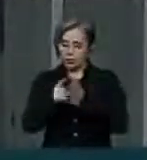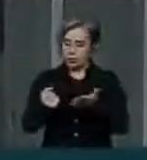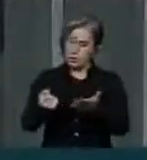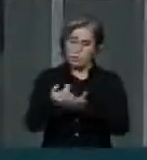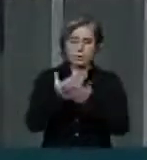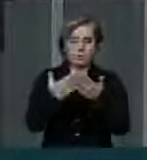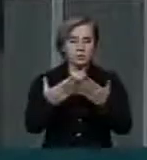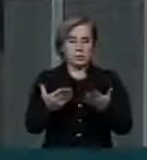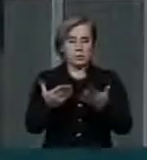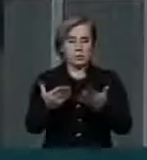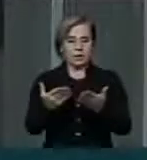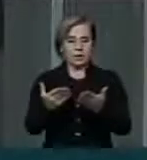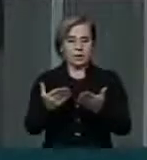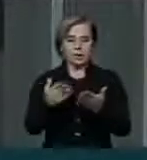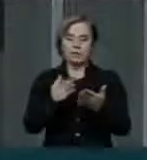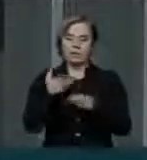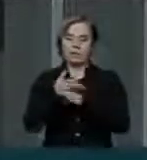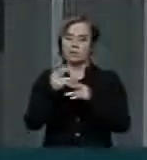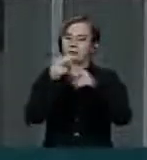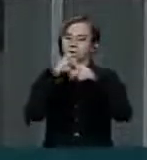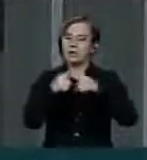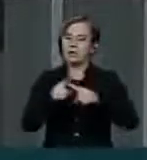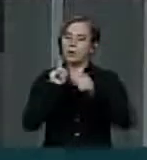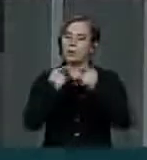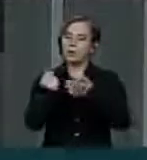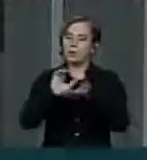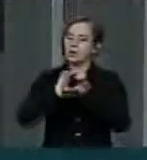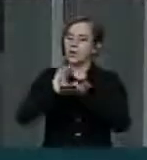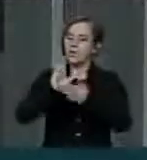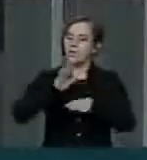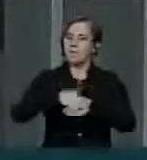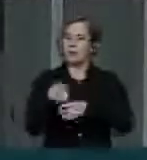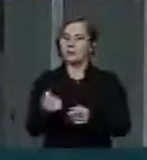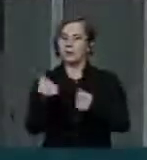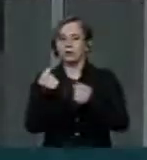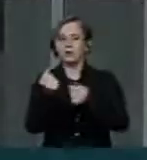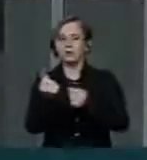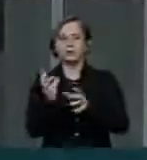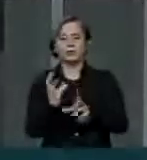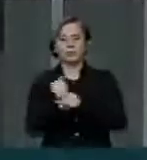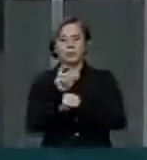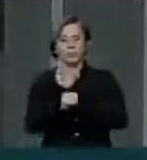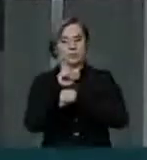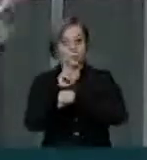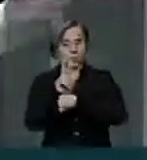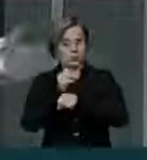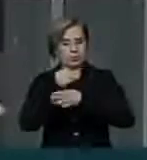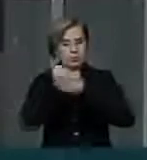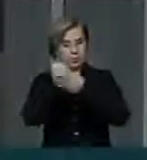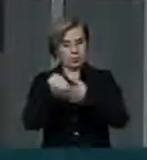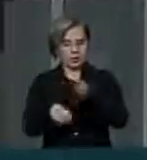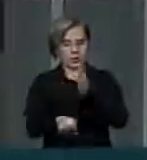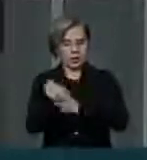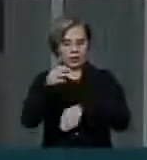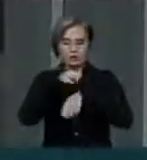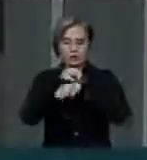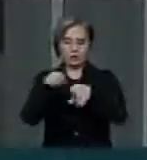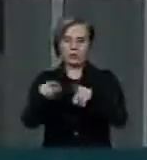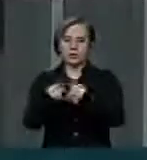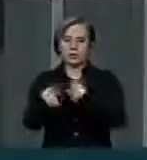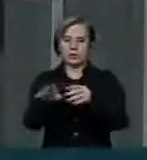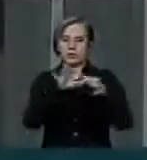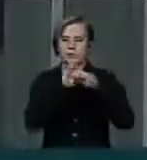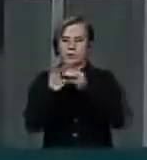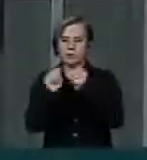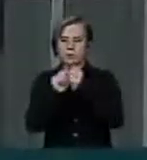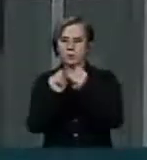concorrência e paga quem der mais recursos para um fundo de transporte. E, de outro lado, integrar o sistema no sistema